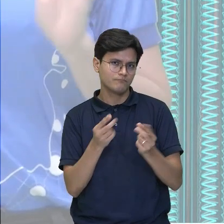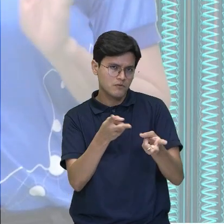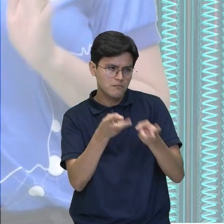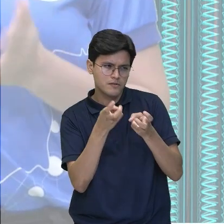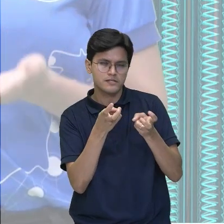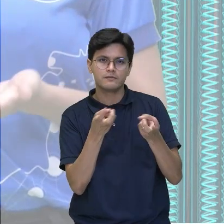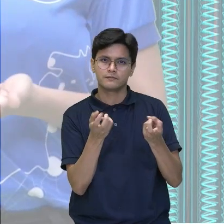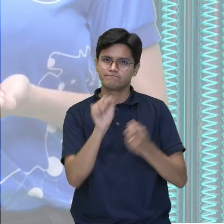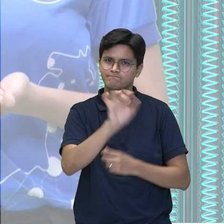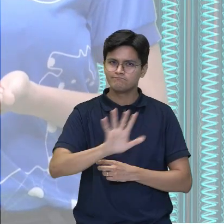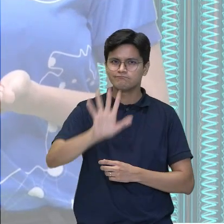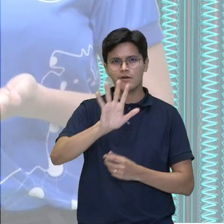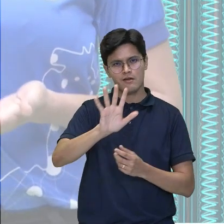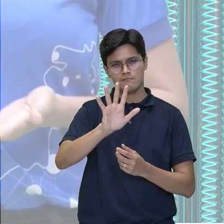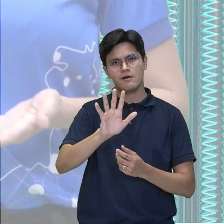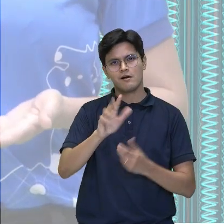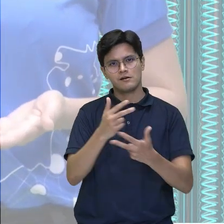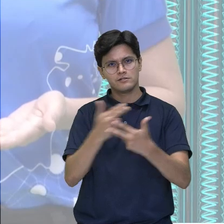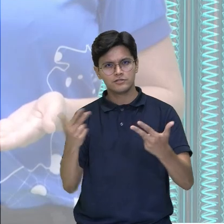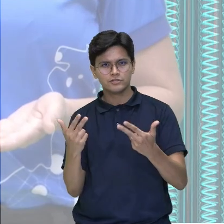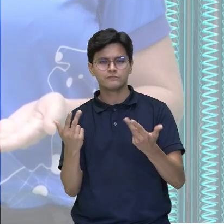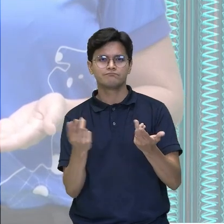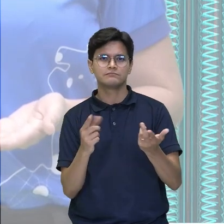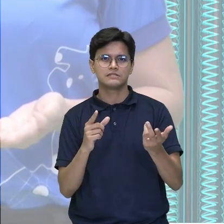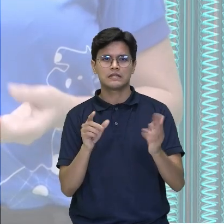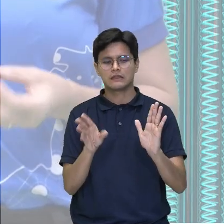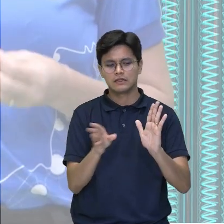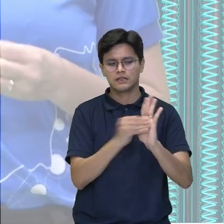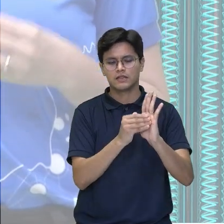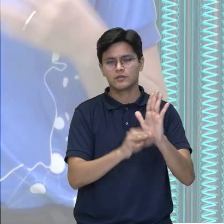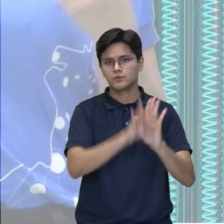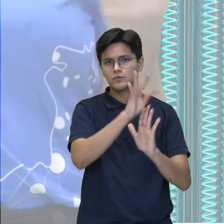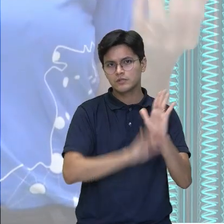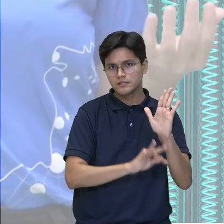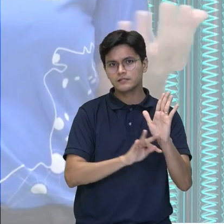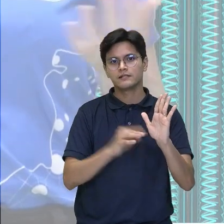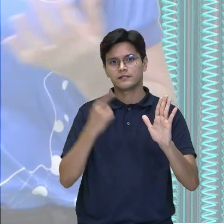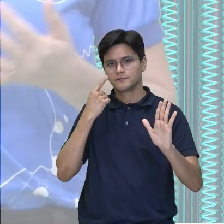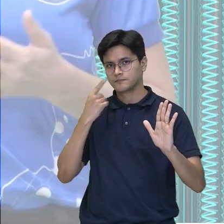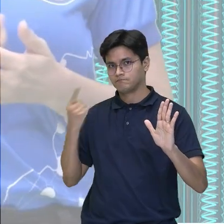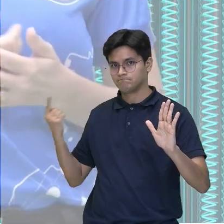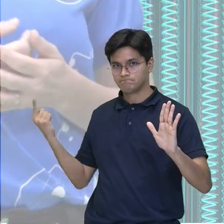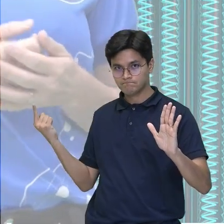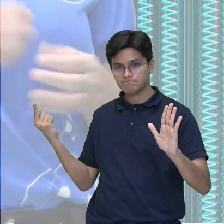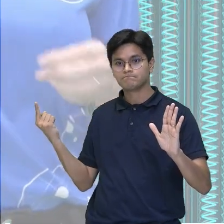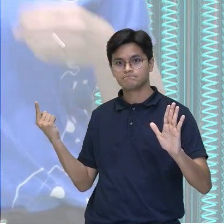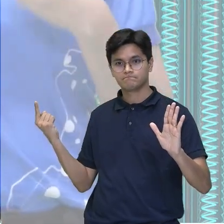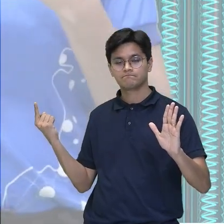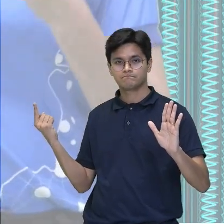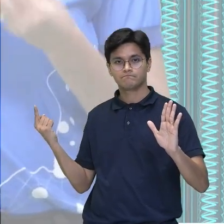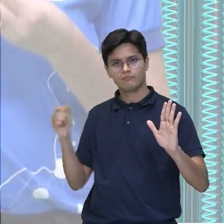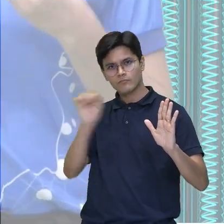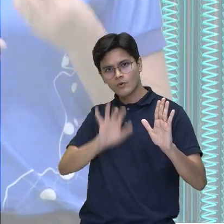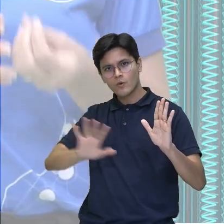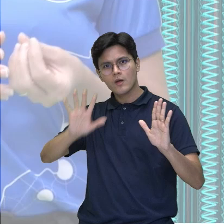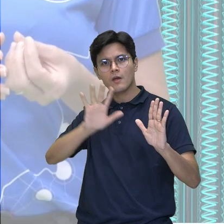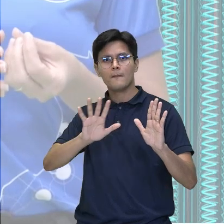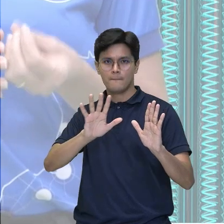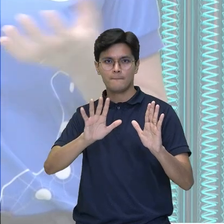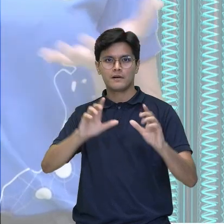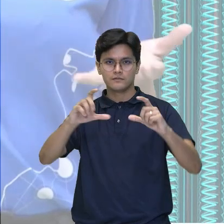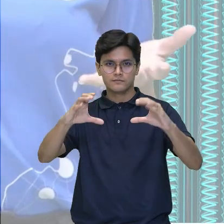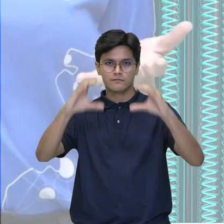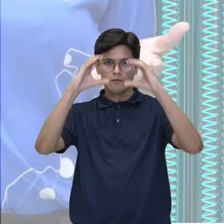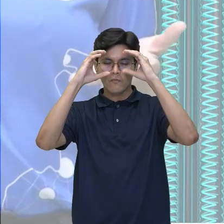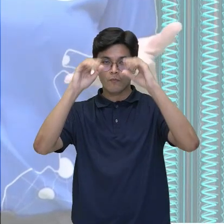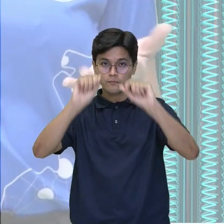cara a imagem daquele texto. E aqui, no caso, foi esse cenário da realidade aumentada, uma realidade